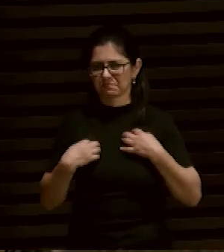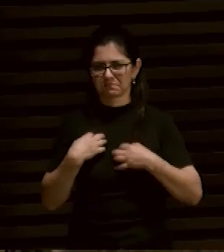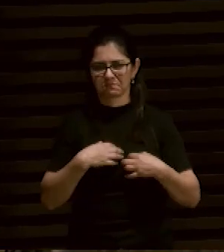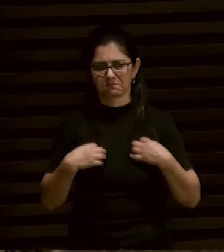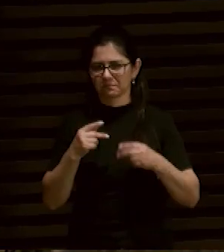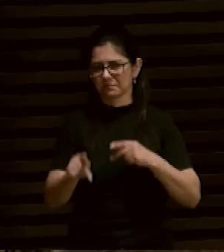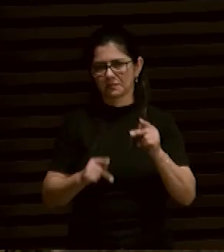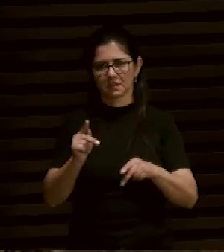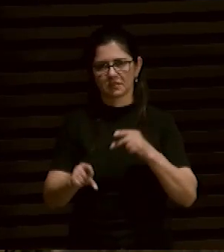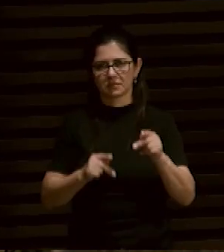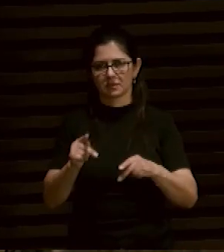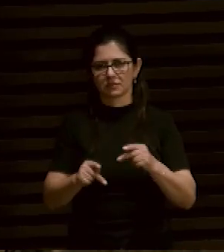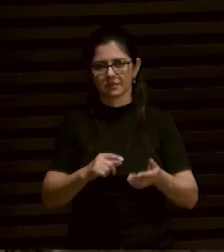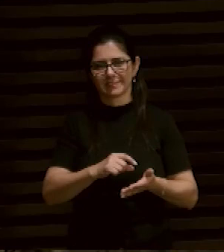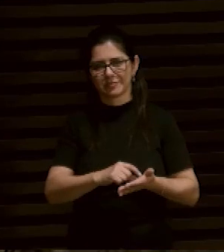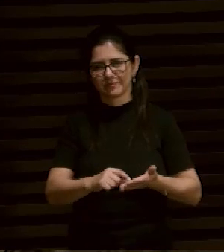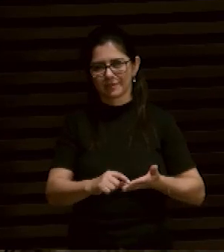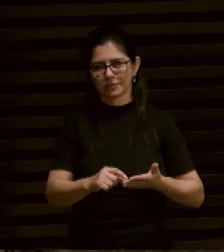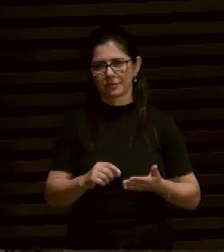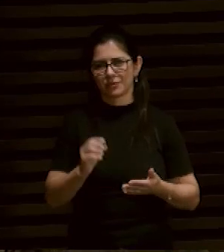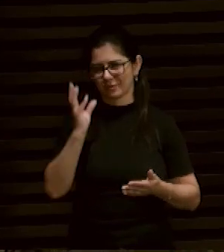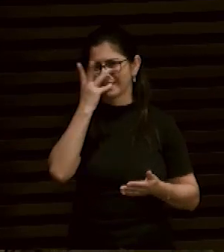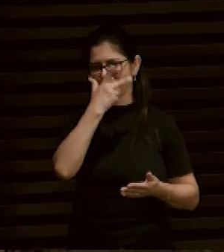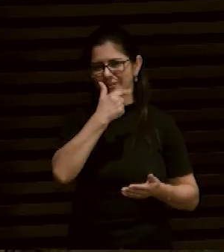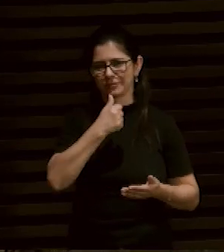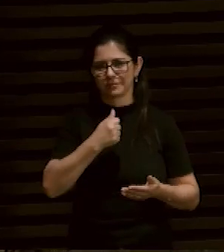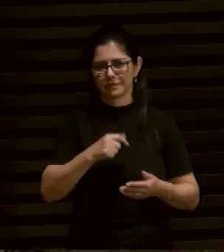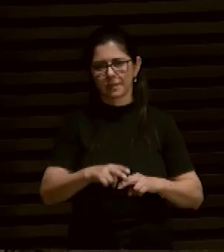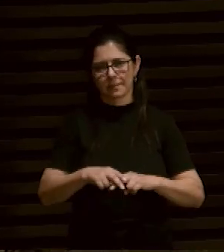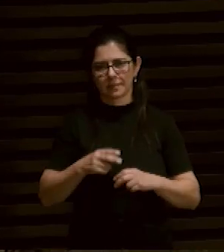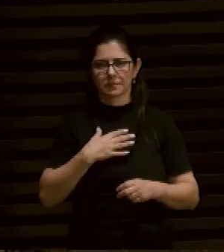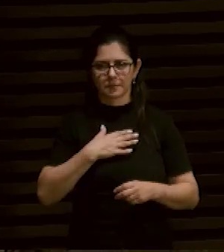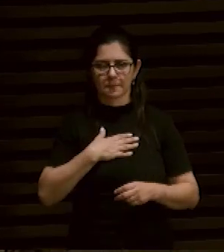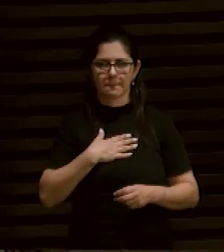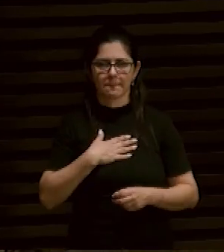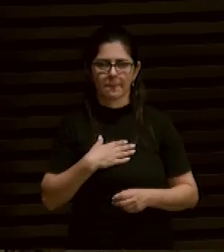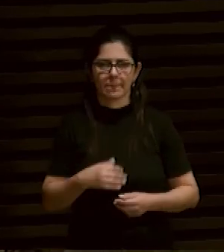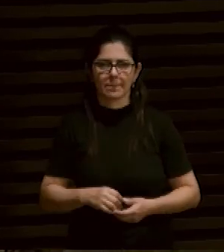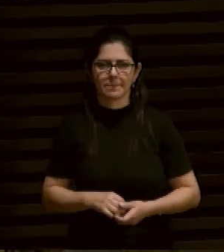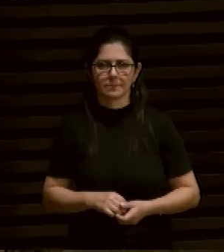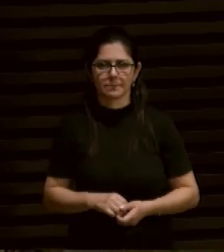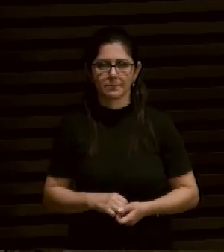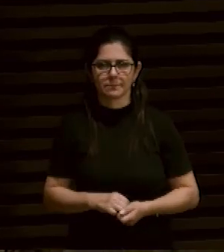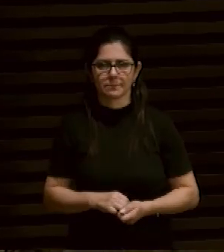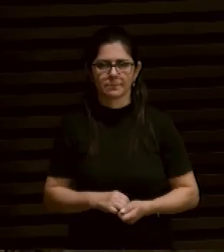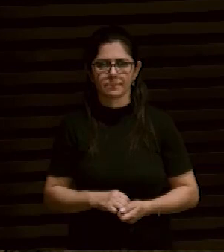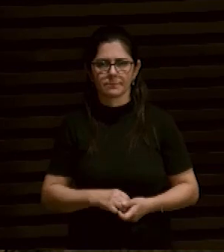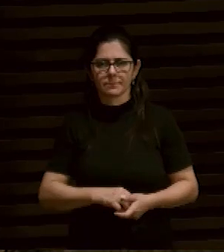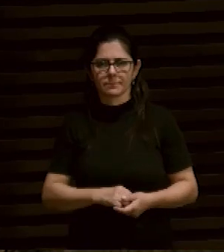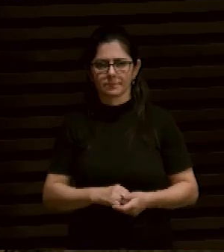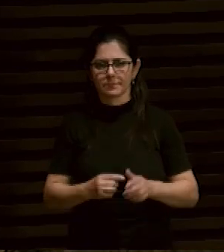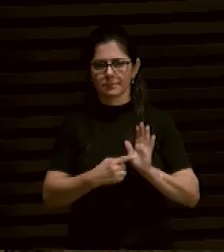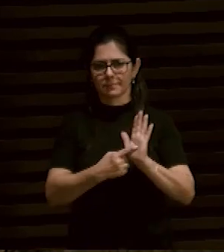um verso muito lindo para mim, porque mostra um arrependimento profundo da parte desse rei. Porque ele